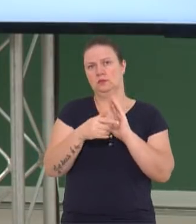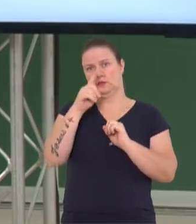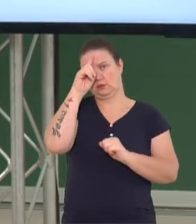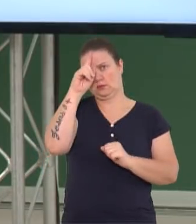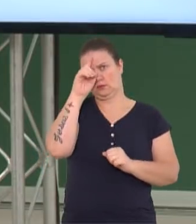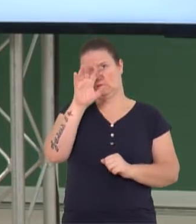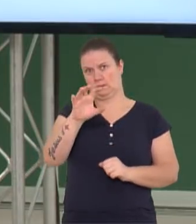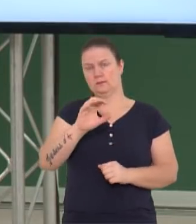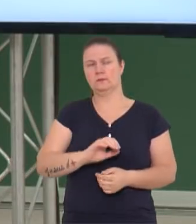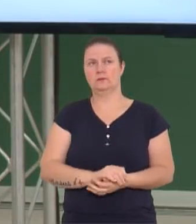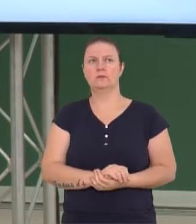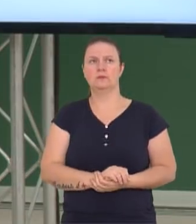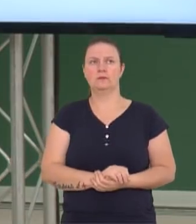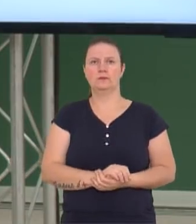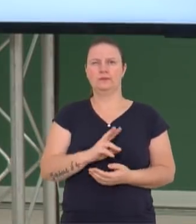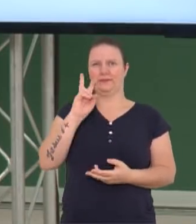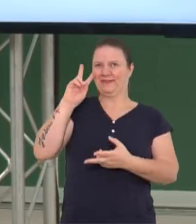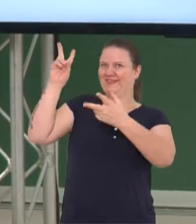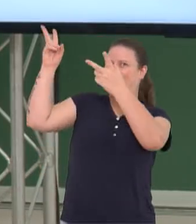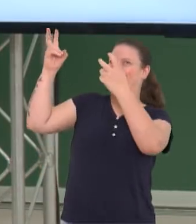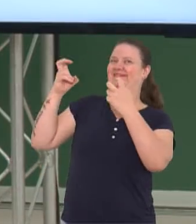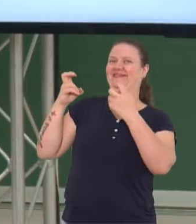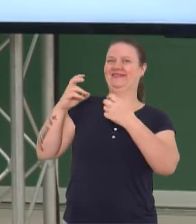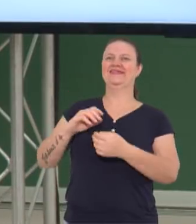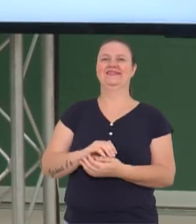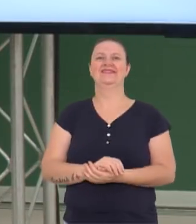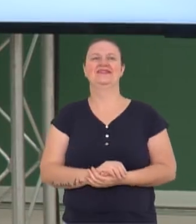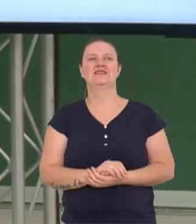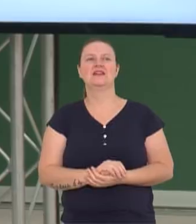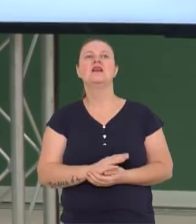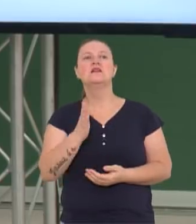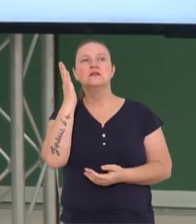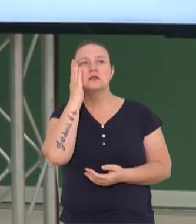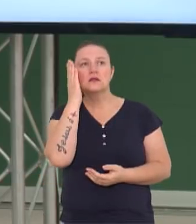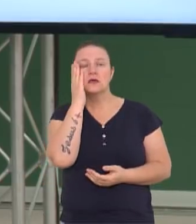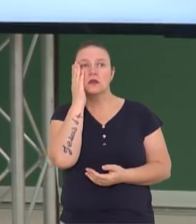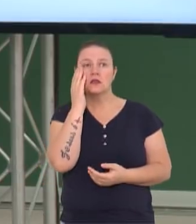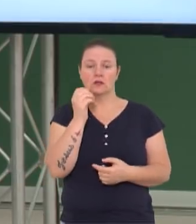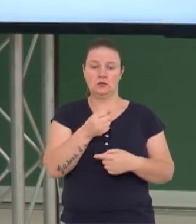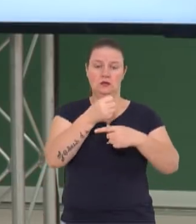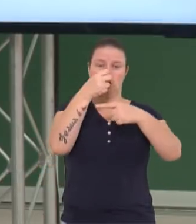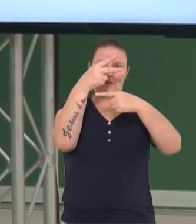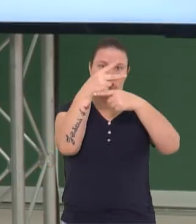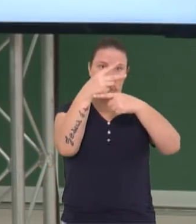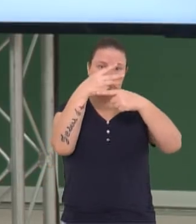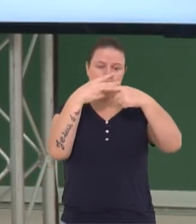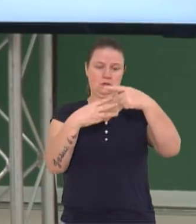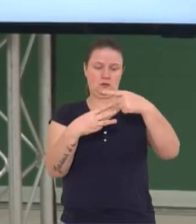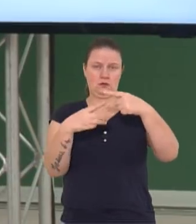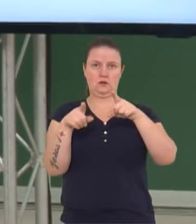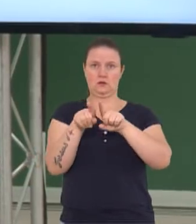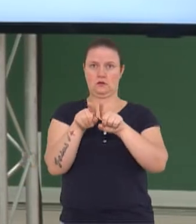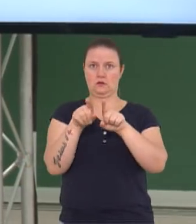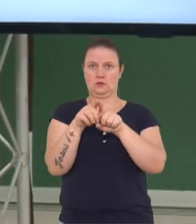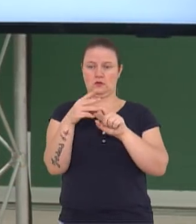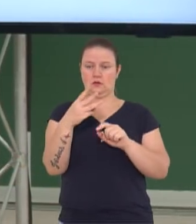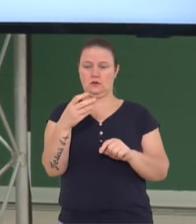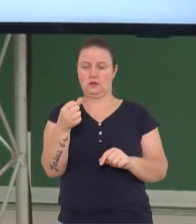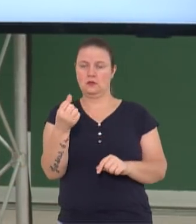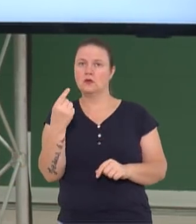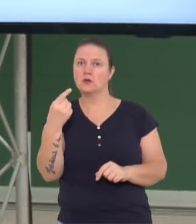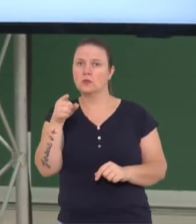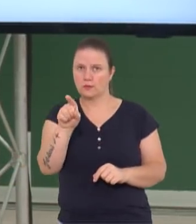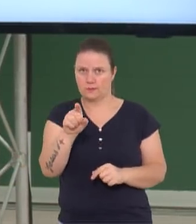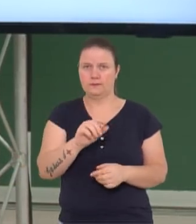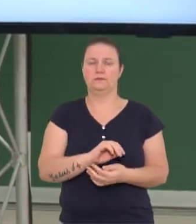do problema. Olha lá. Então, eu já sei. 2/3 equivale a 36 mil.